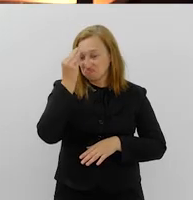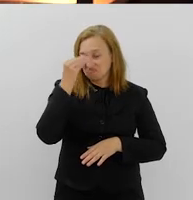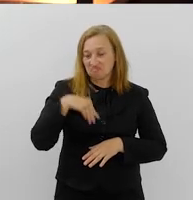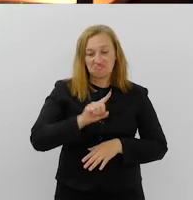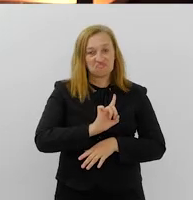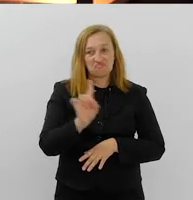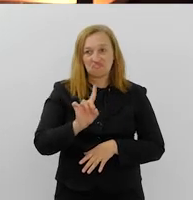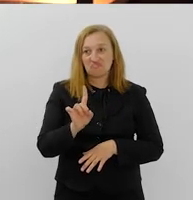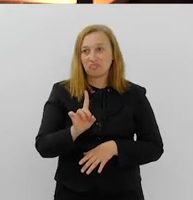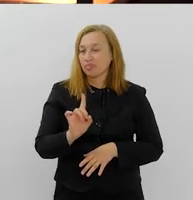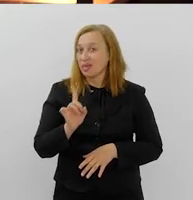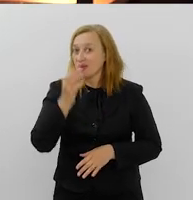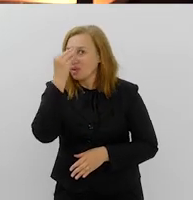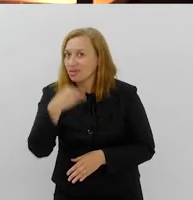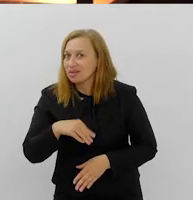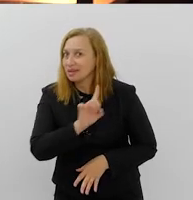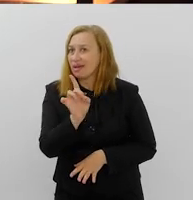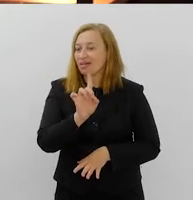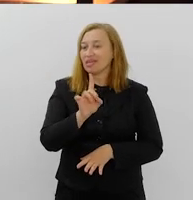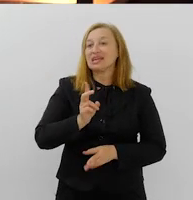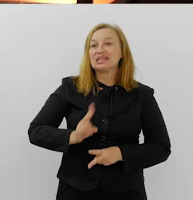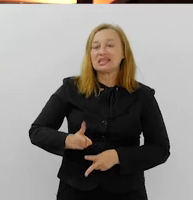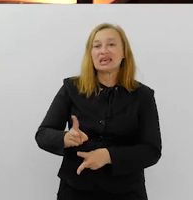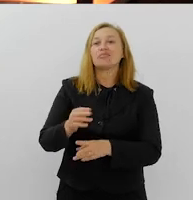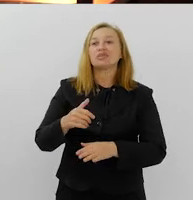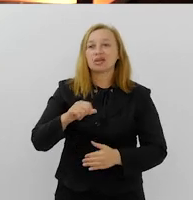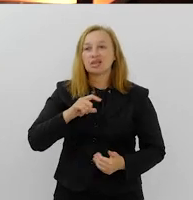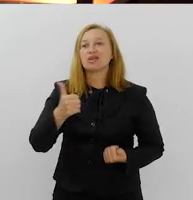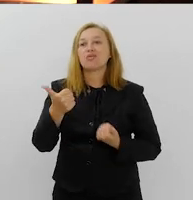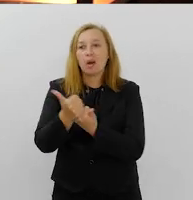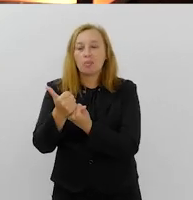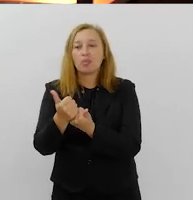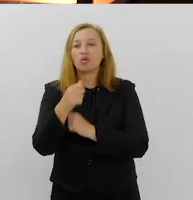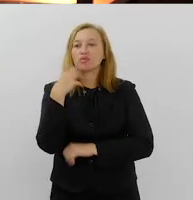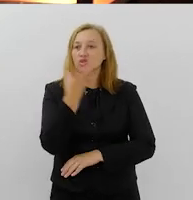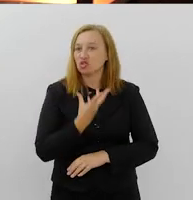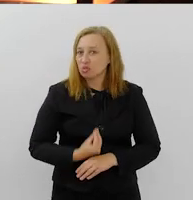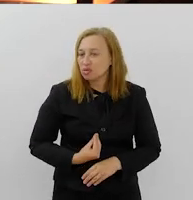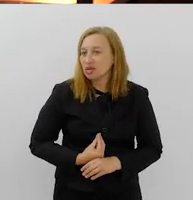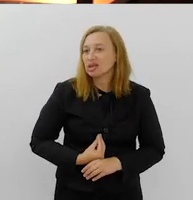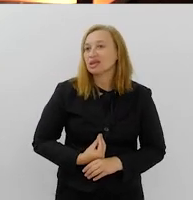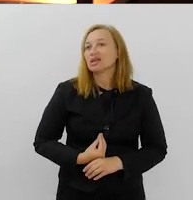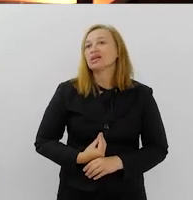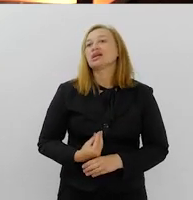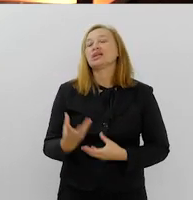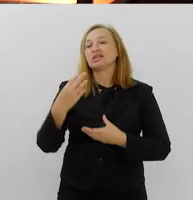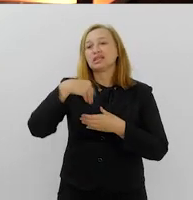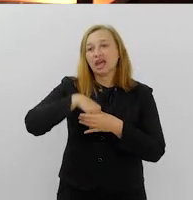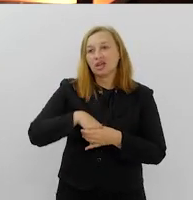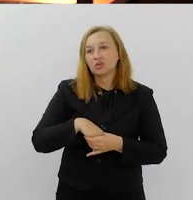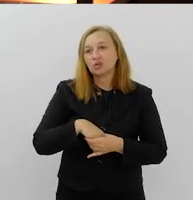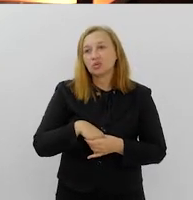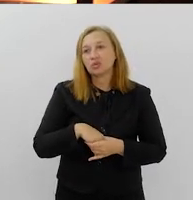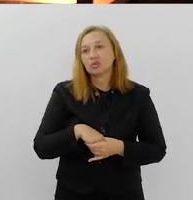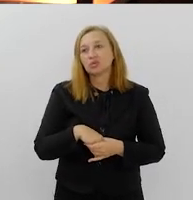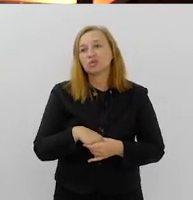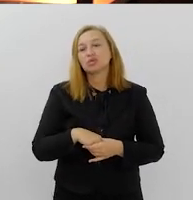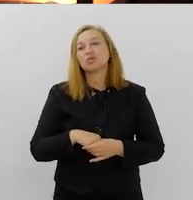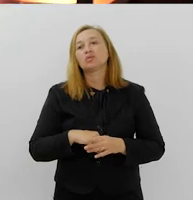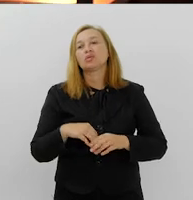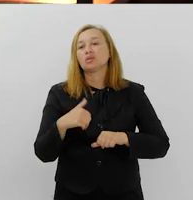eu me arrependi. Ah, mas não é para se arrepender. Sempre tive todo o apoio da espiritualidade dentro do